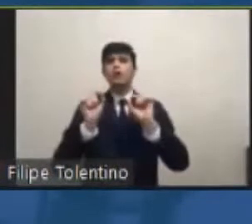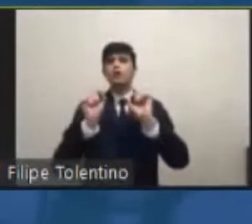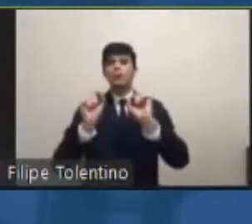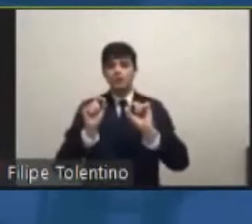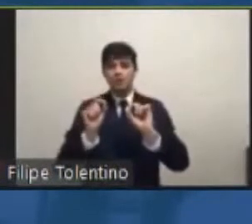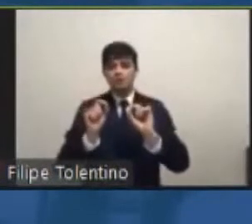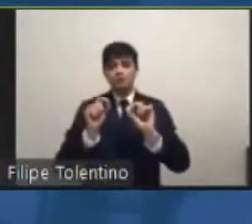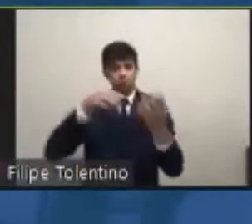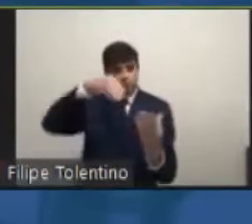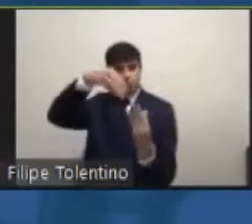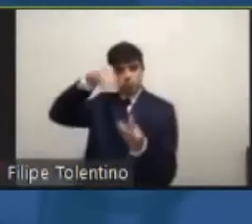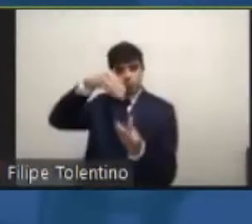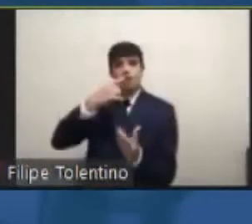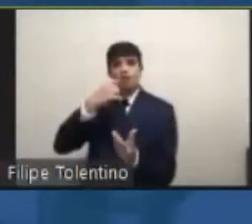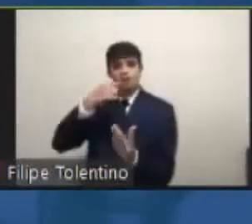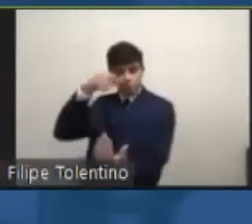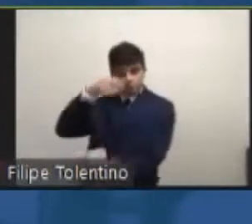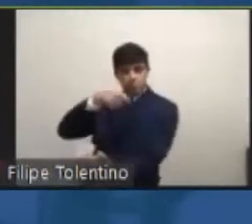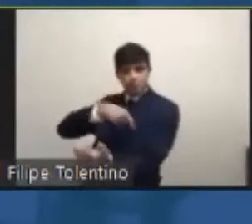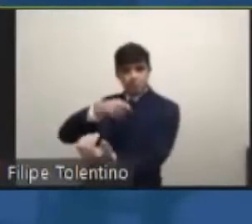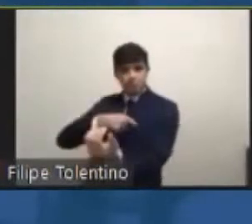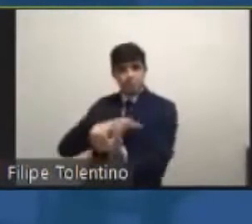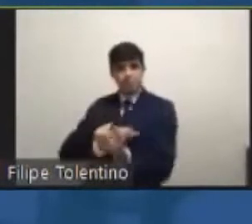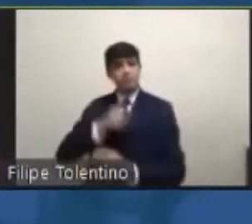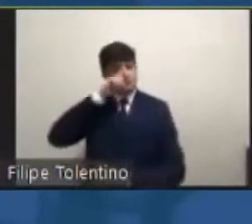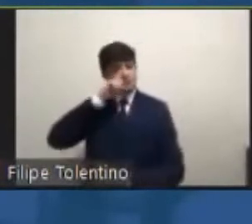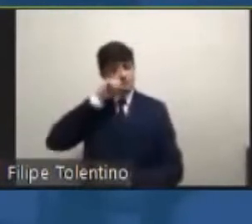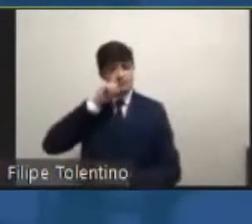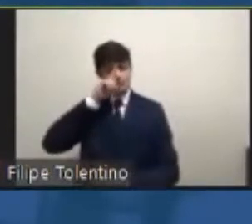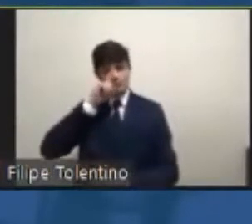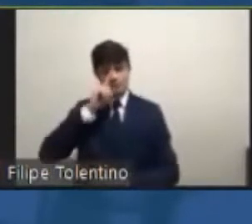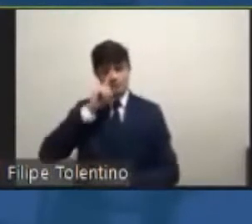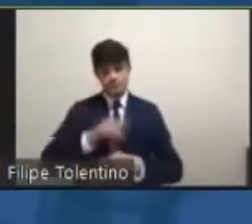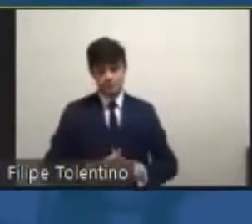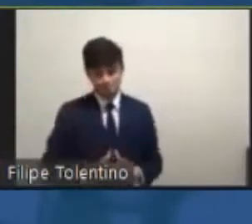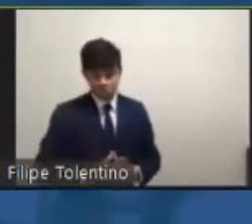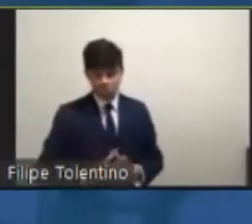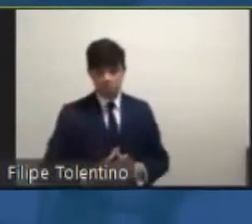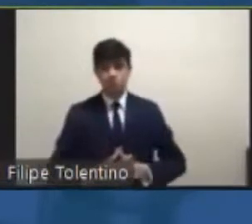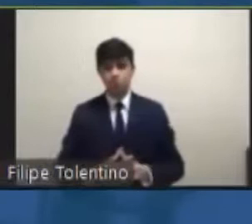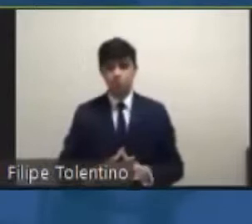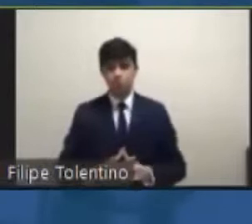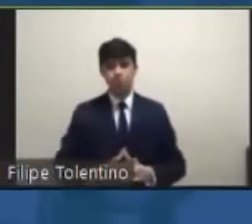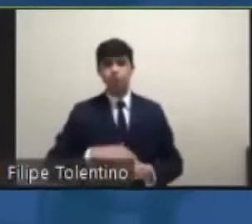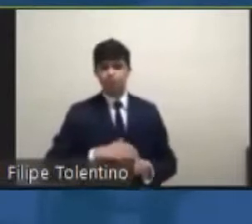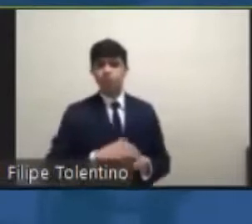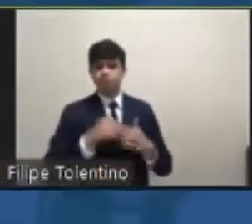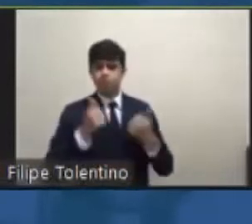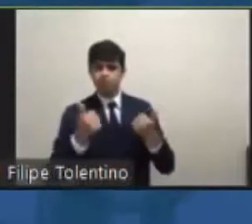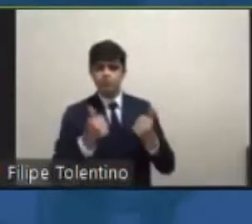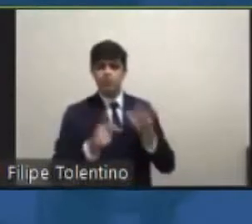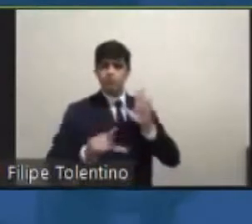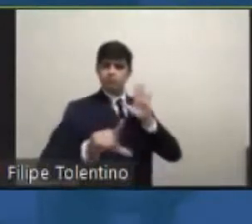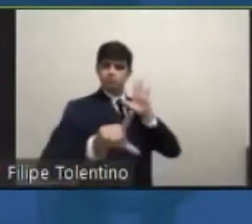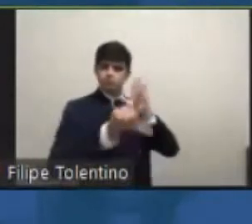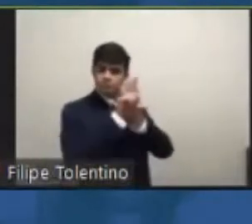aceite, concorde, ele não pode ser constrangido a submeter-se a esse tipo de tratamento. Bom, mas se a legislação protege o direito